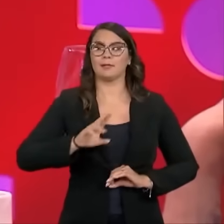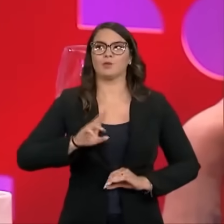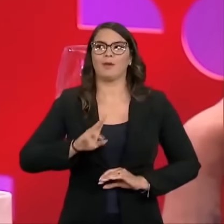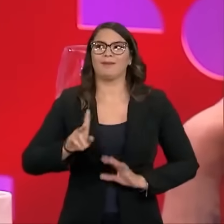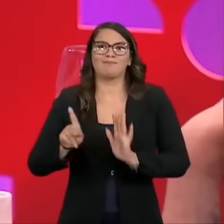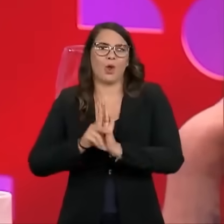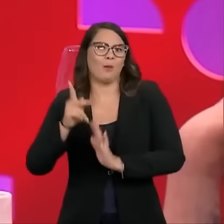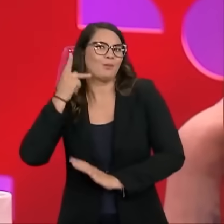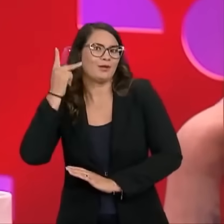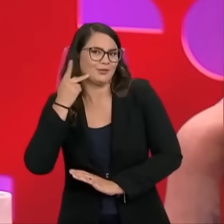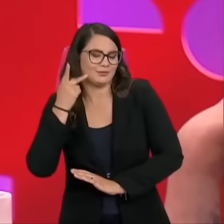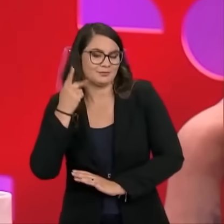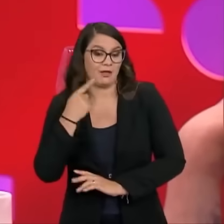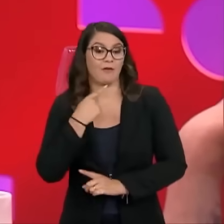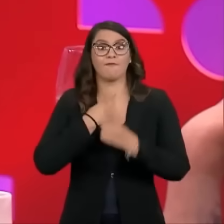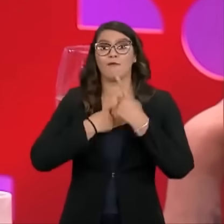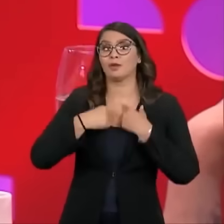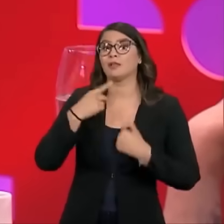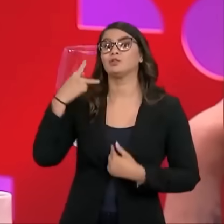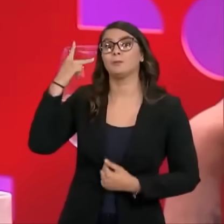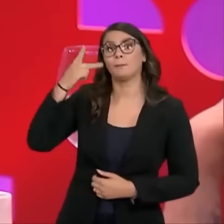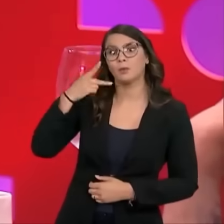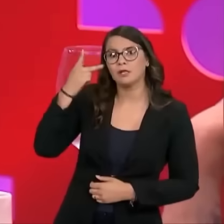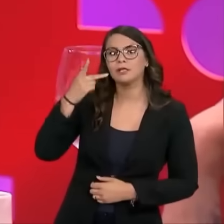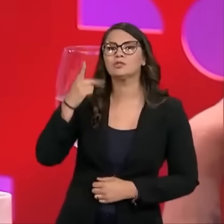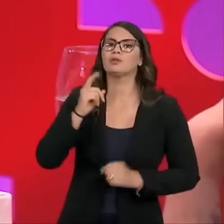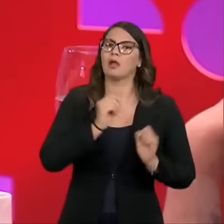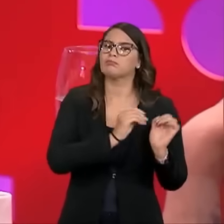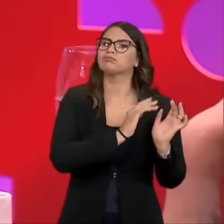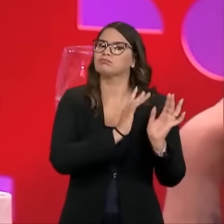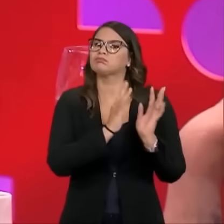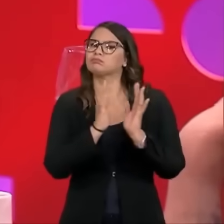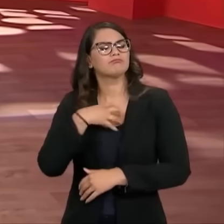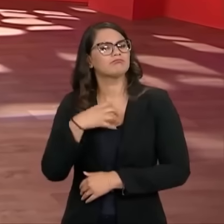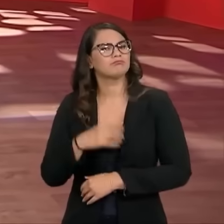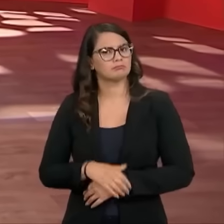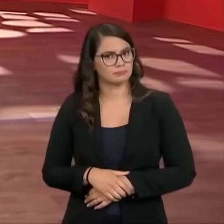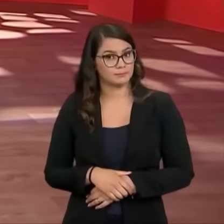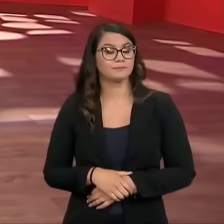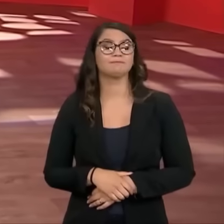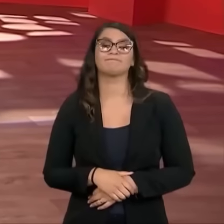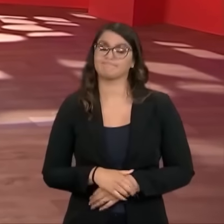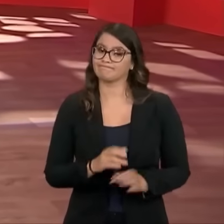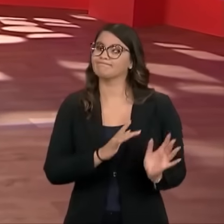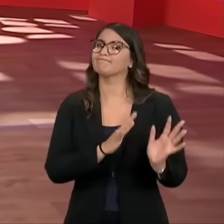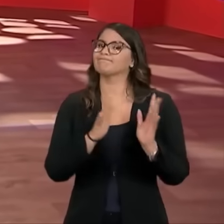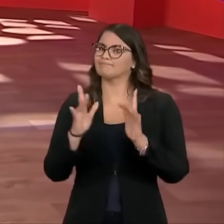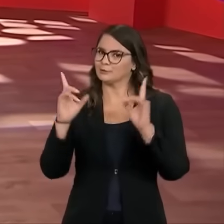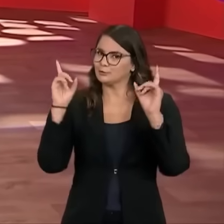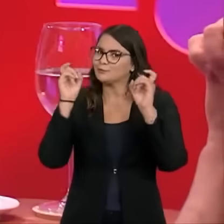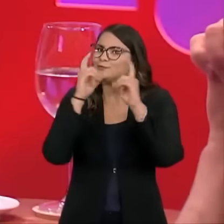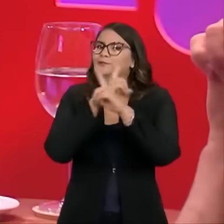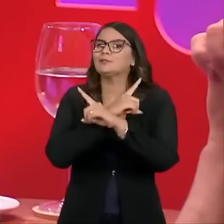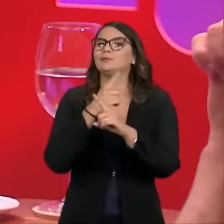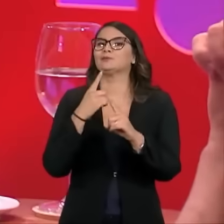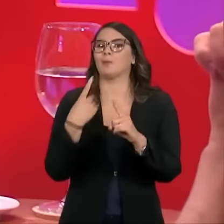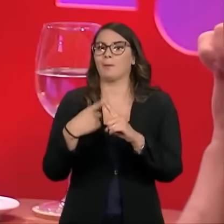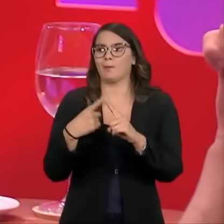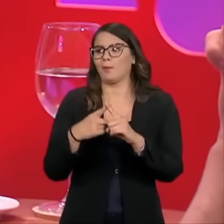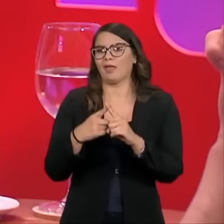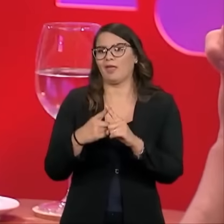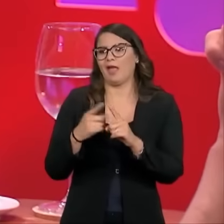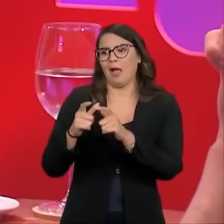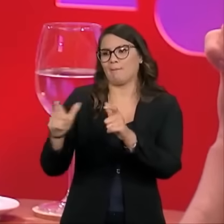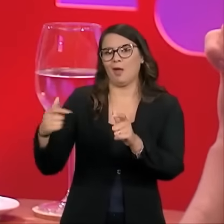política o querer ser política da vias institucionais foi um processo que levou um pouco mais de tempo um processo muito doloroso porque diferente da maioria das